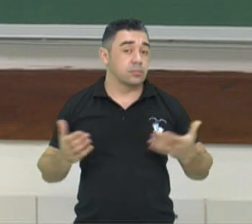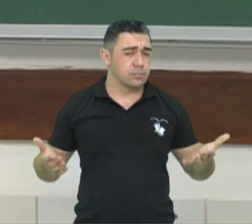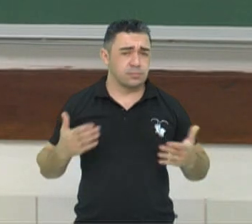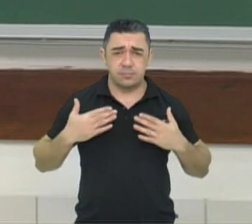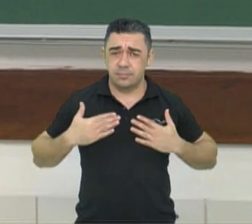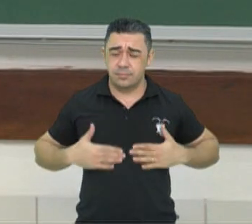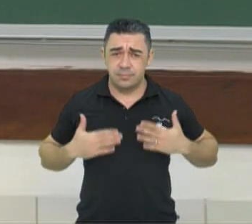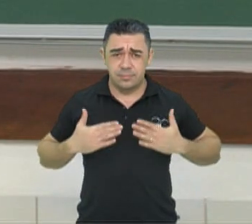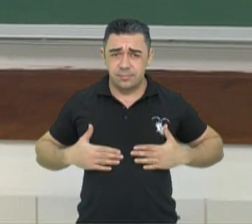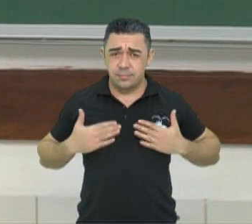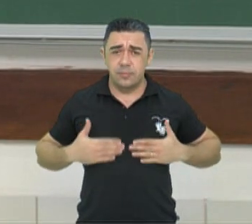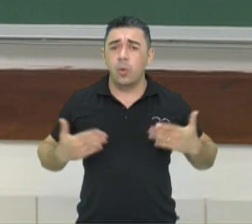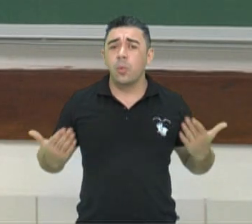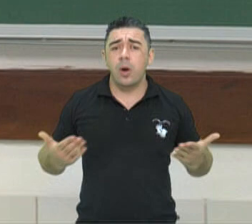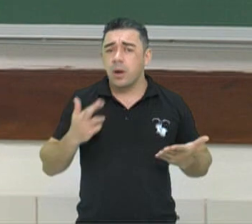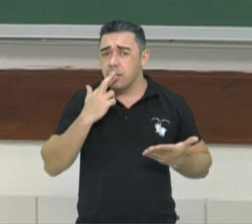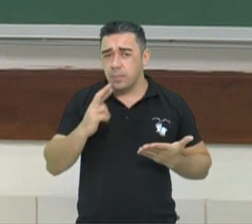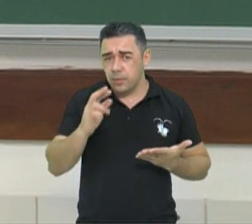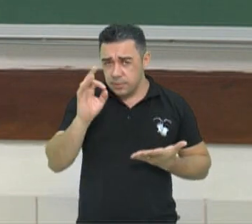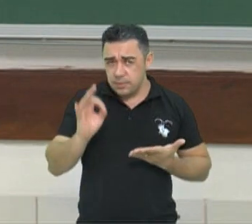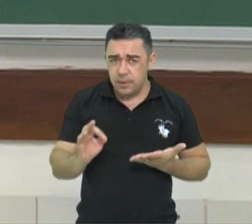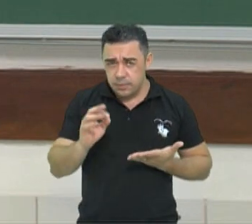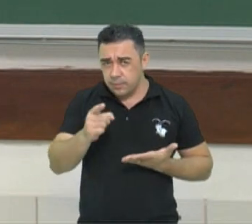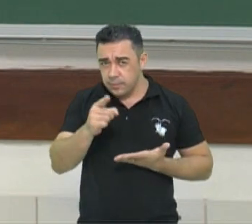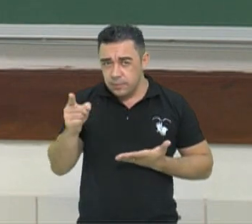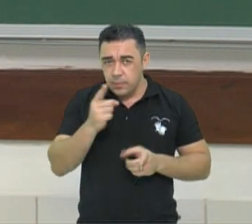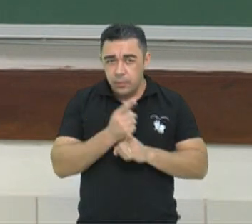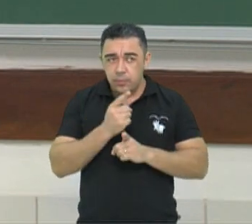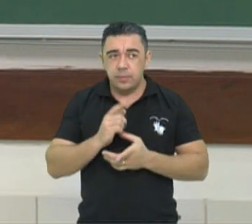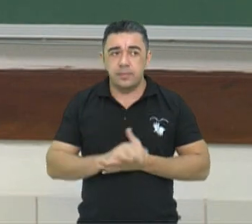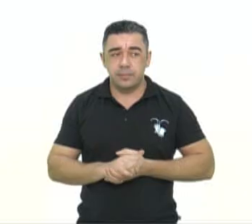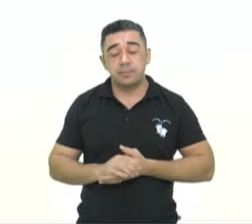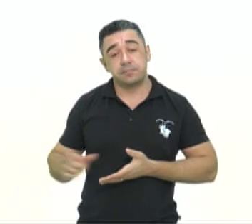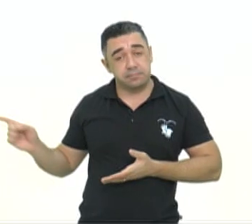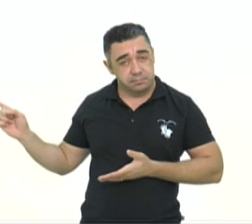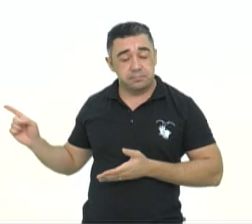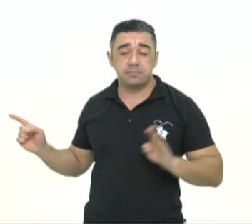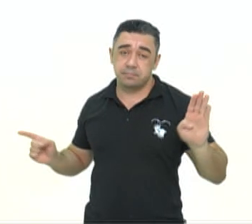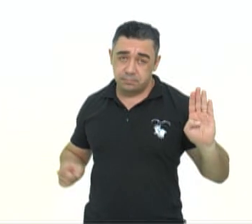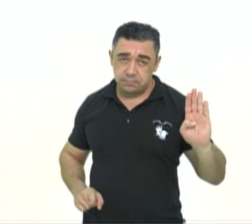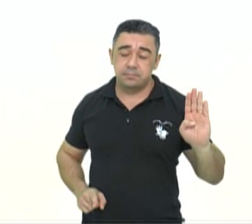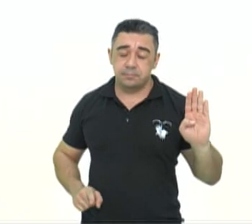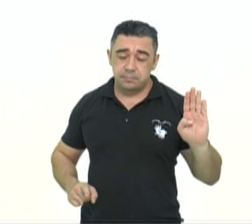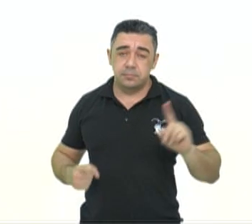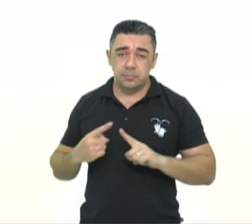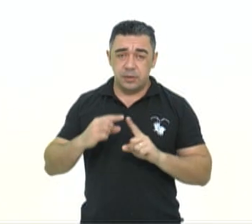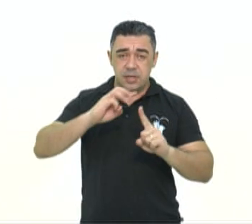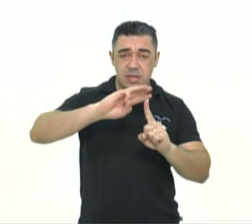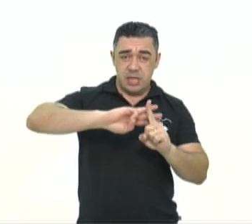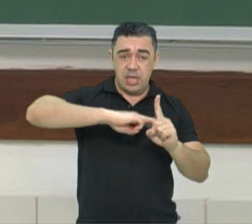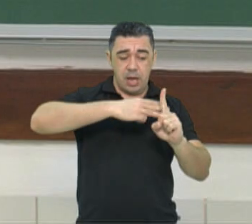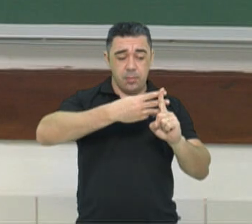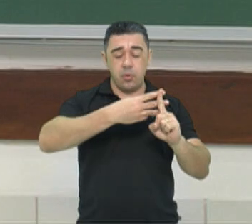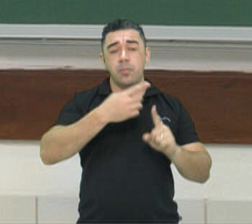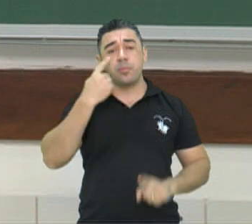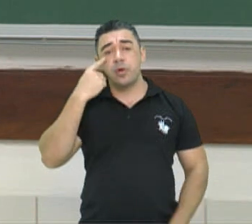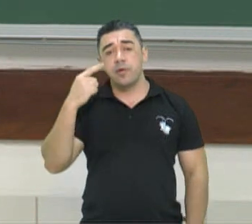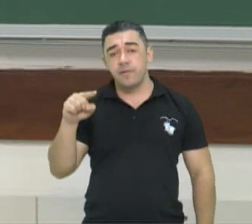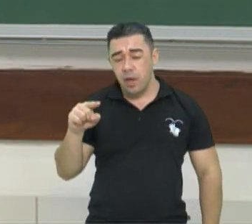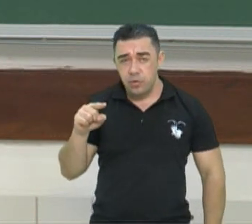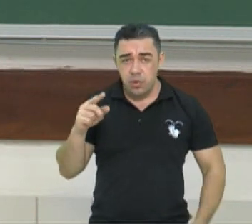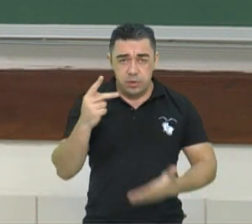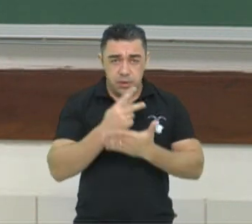Bem tranquilo, né, gente? Qual que foi a resposta que você encontrou, né? A letra B, por quê? Basta eu pegar lá